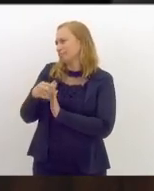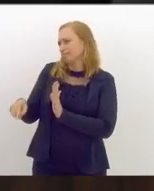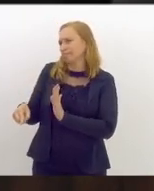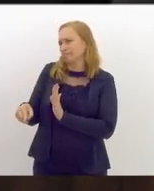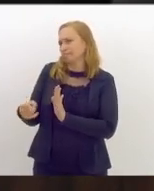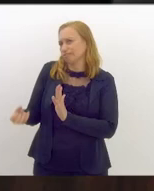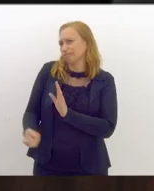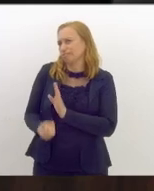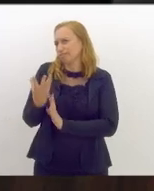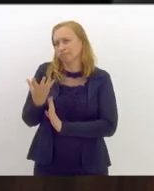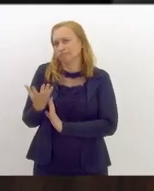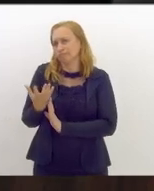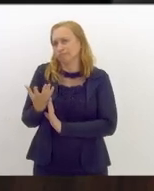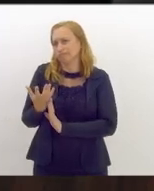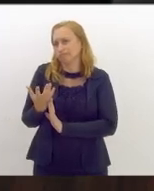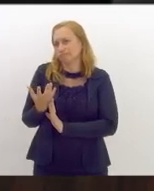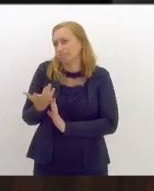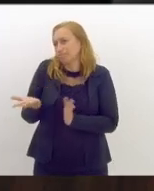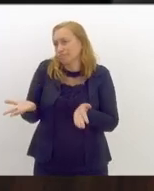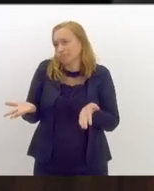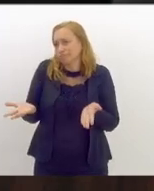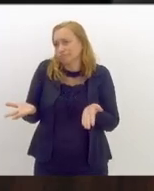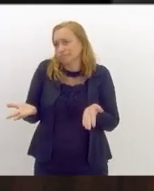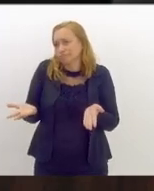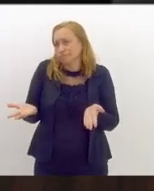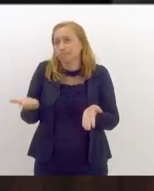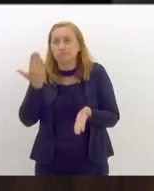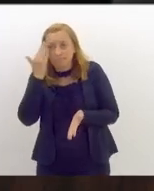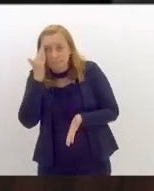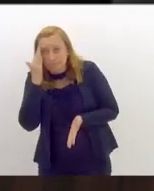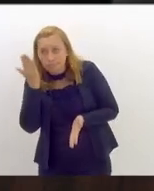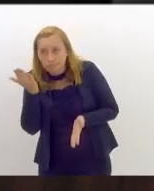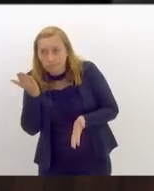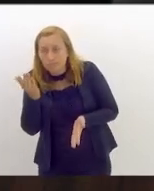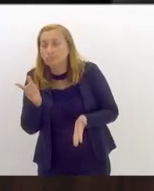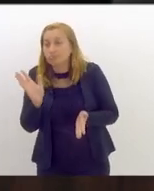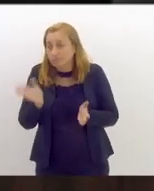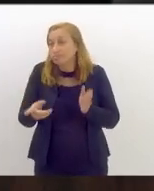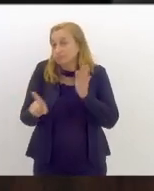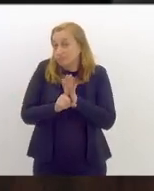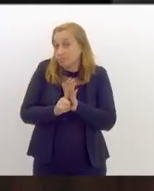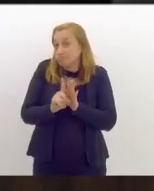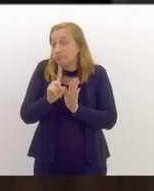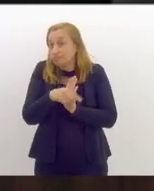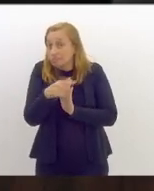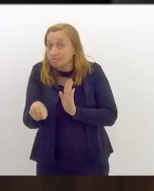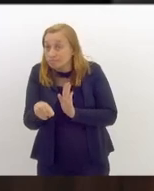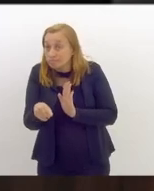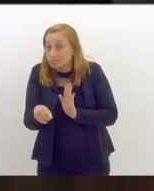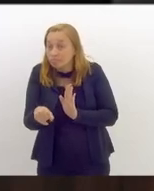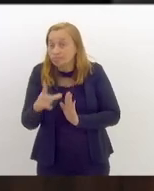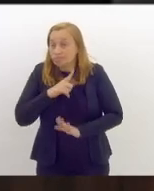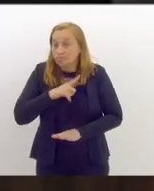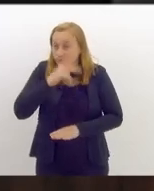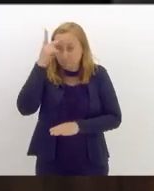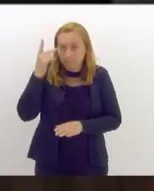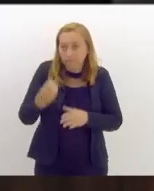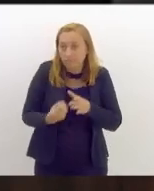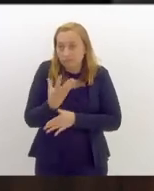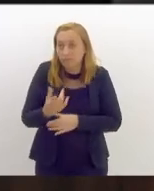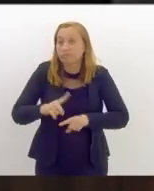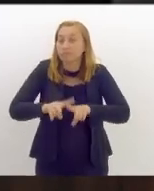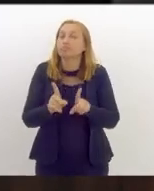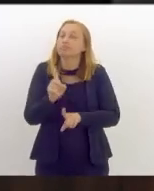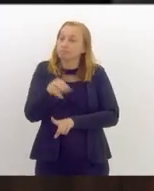construção imagem de rico entendido não olha aí já é essa ela proíbe tem gente que constrói mas proibido